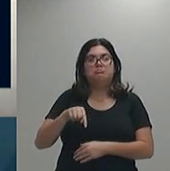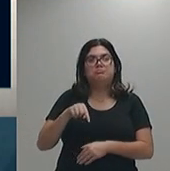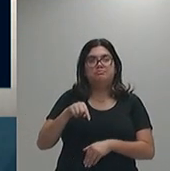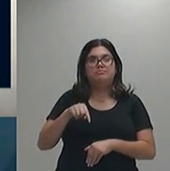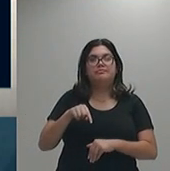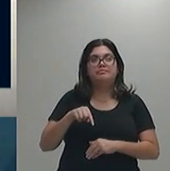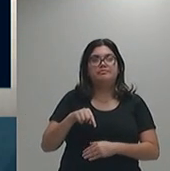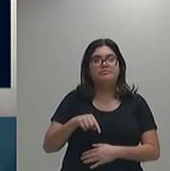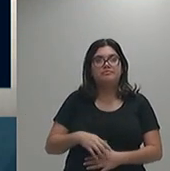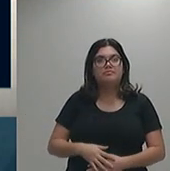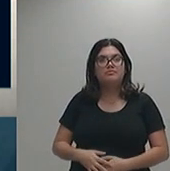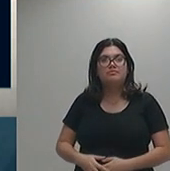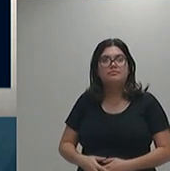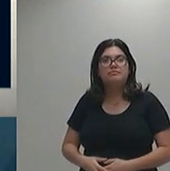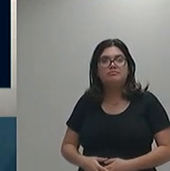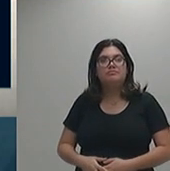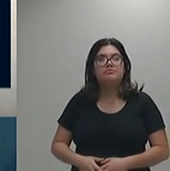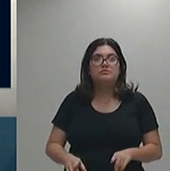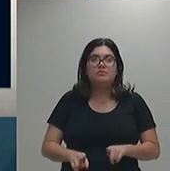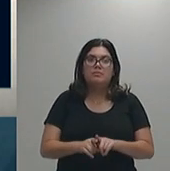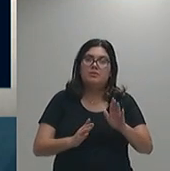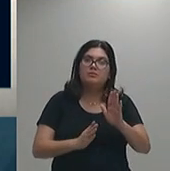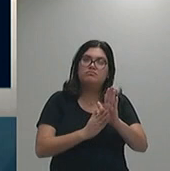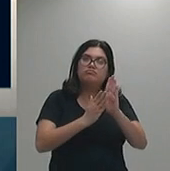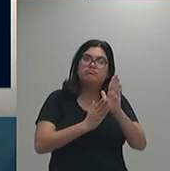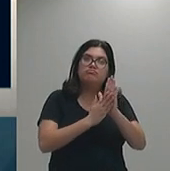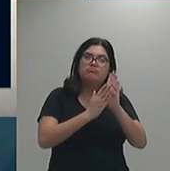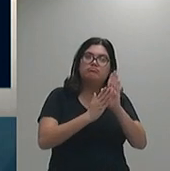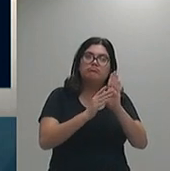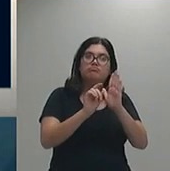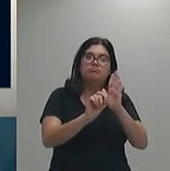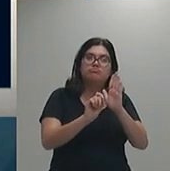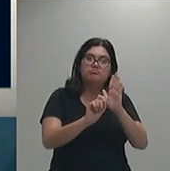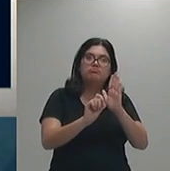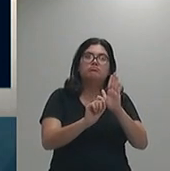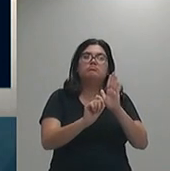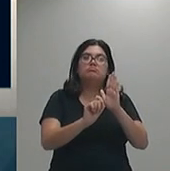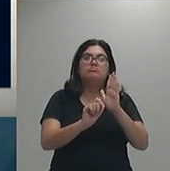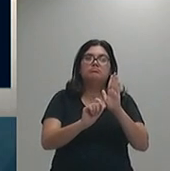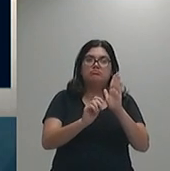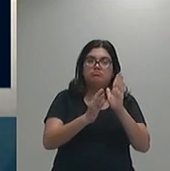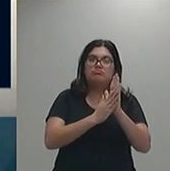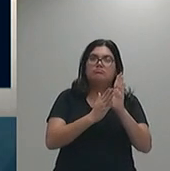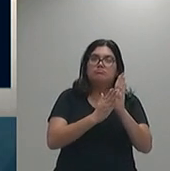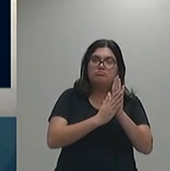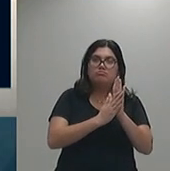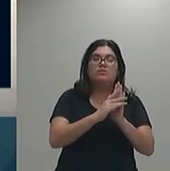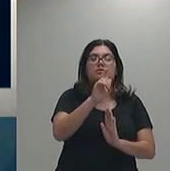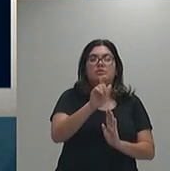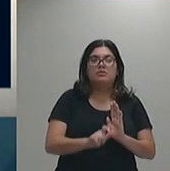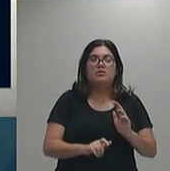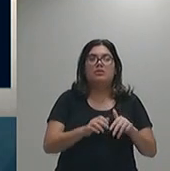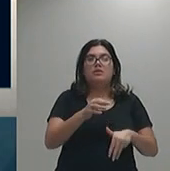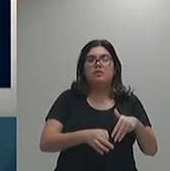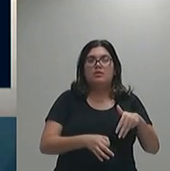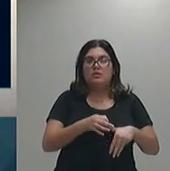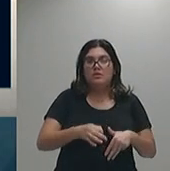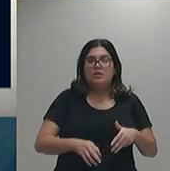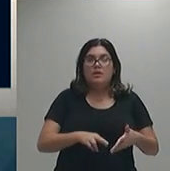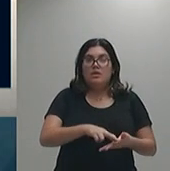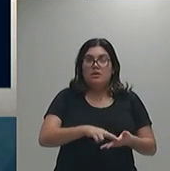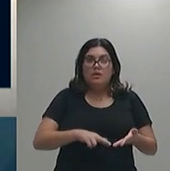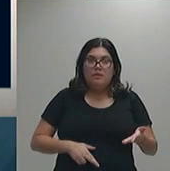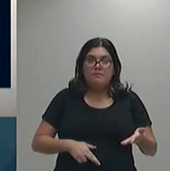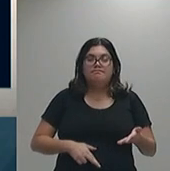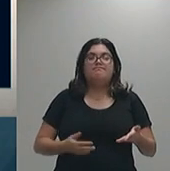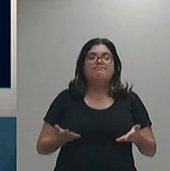e louvando mais uma vez seu presidente o voto do eminente relator E como eu disse na oportunidade